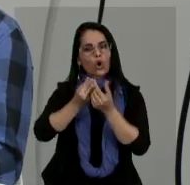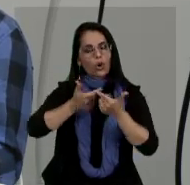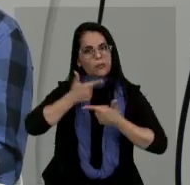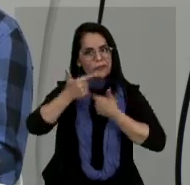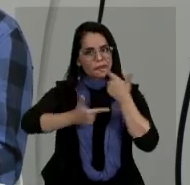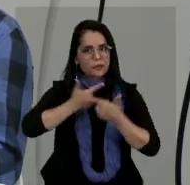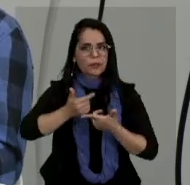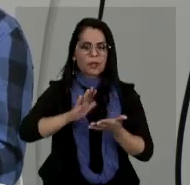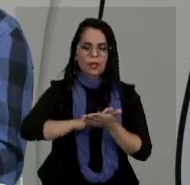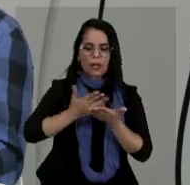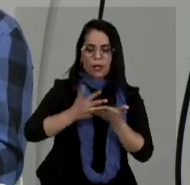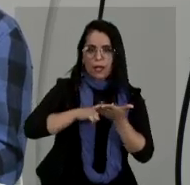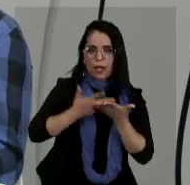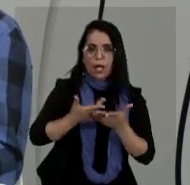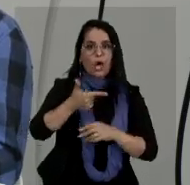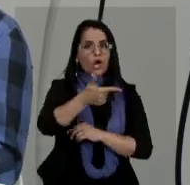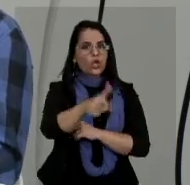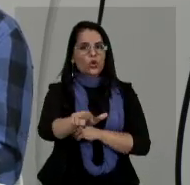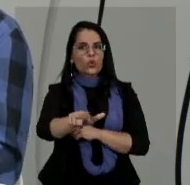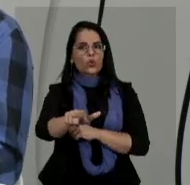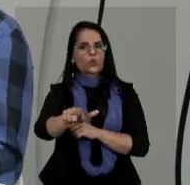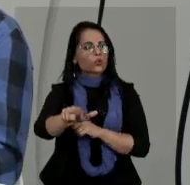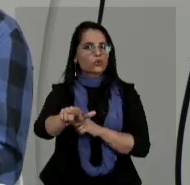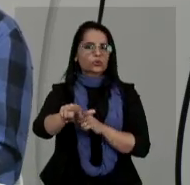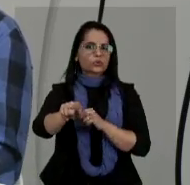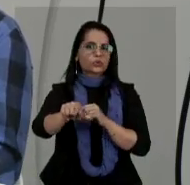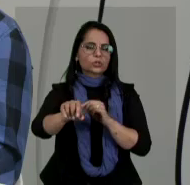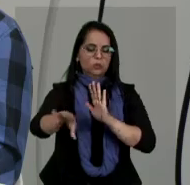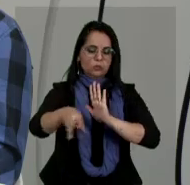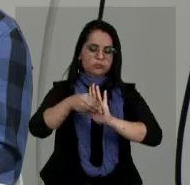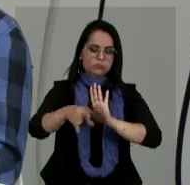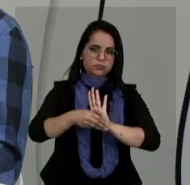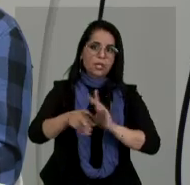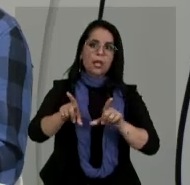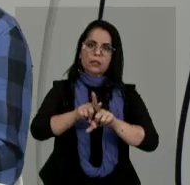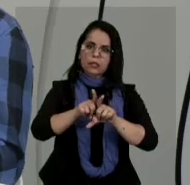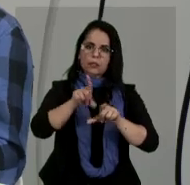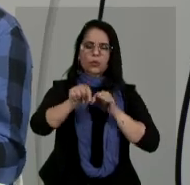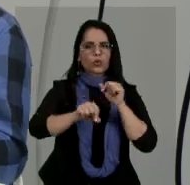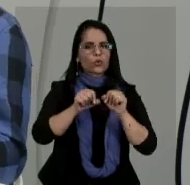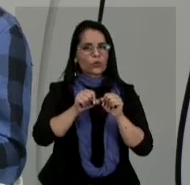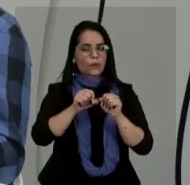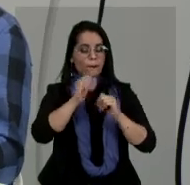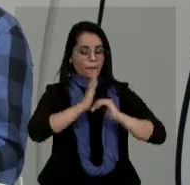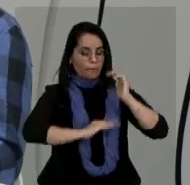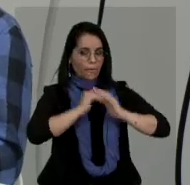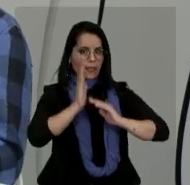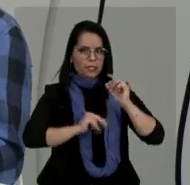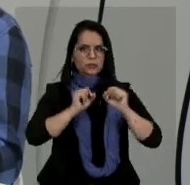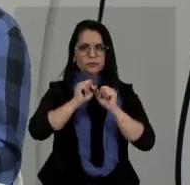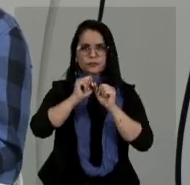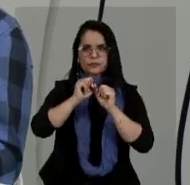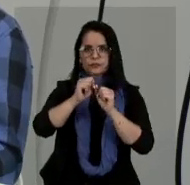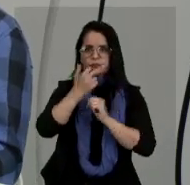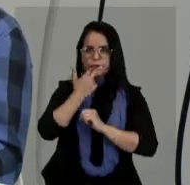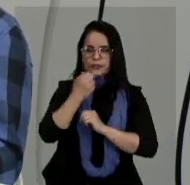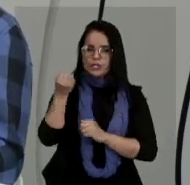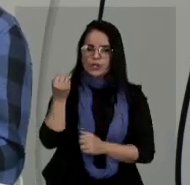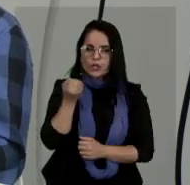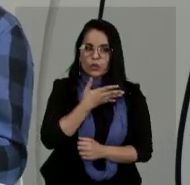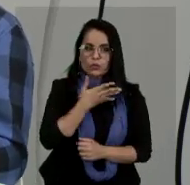e intérprete de Libras e as outras atribuições ali. Então, a profissão, a língua é muito